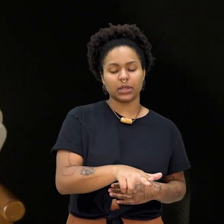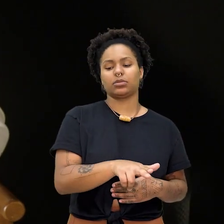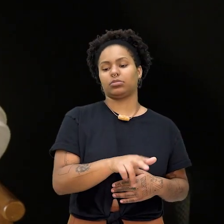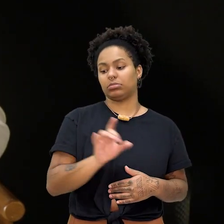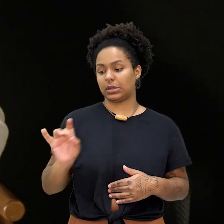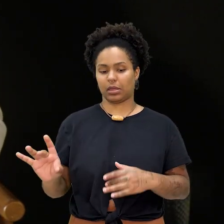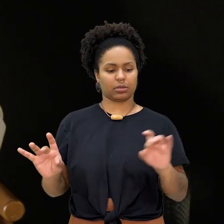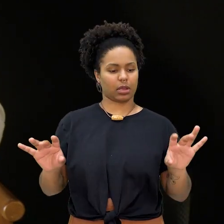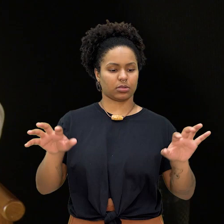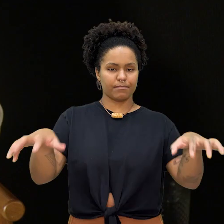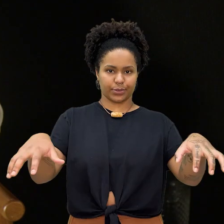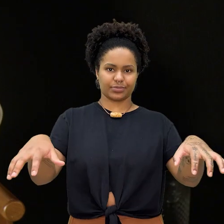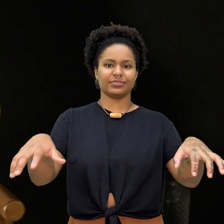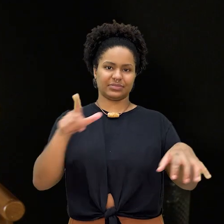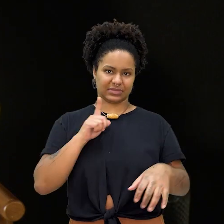numa casa.